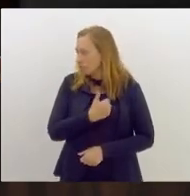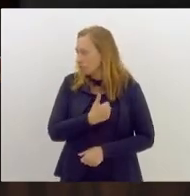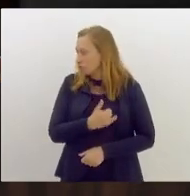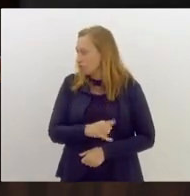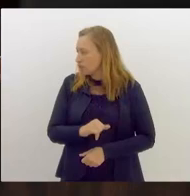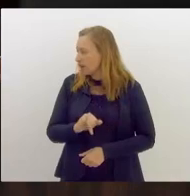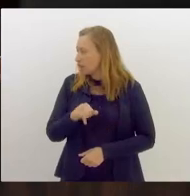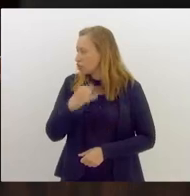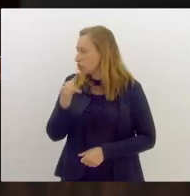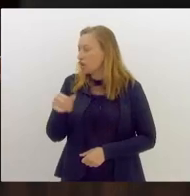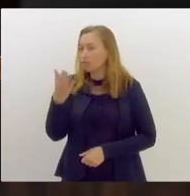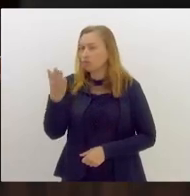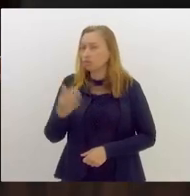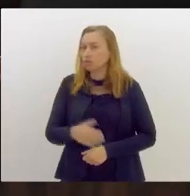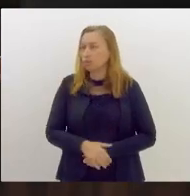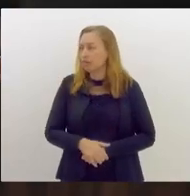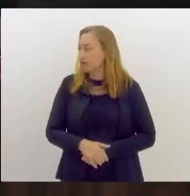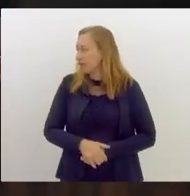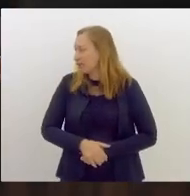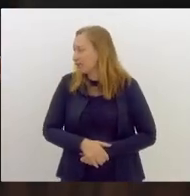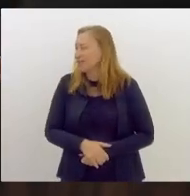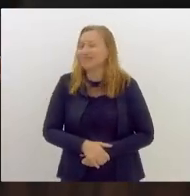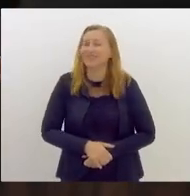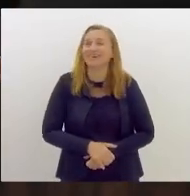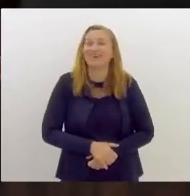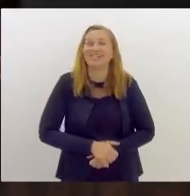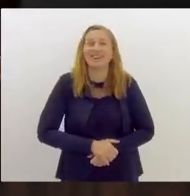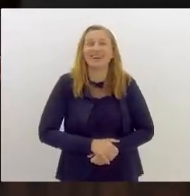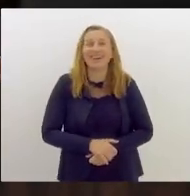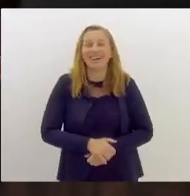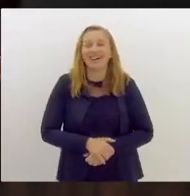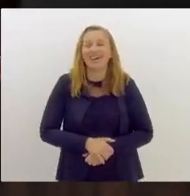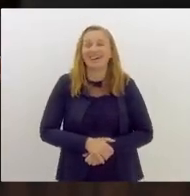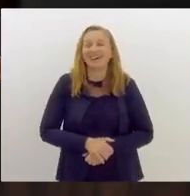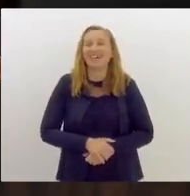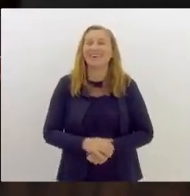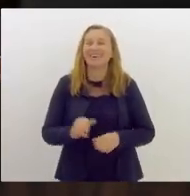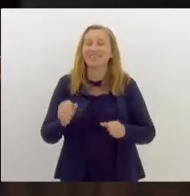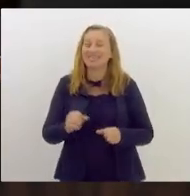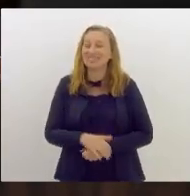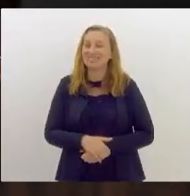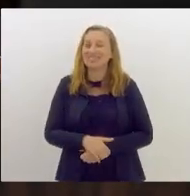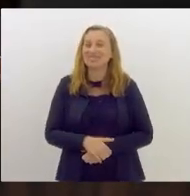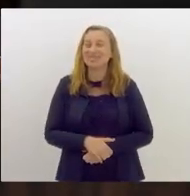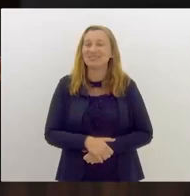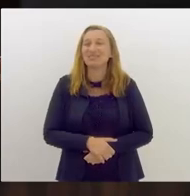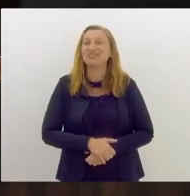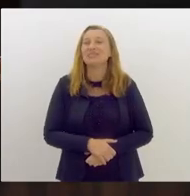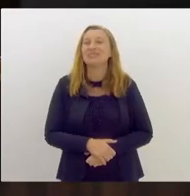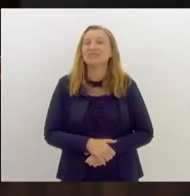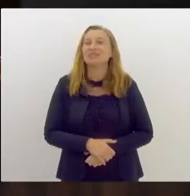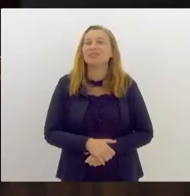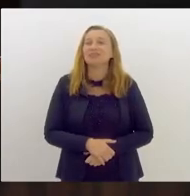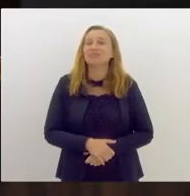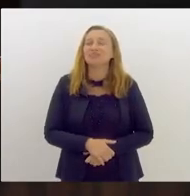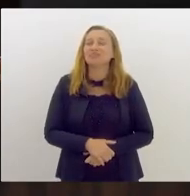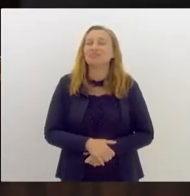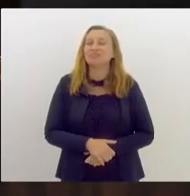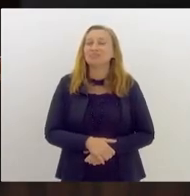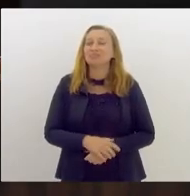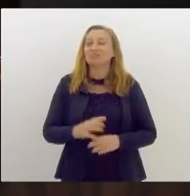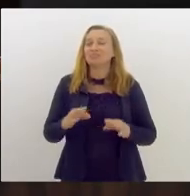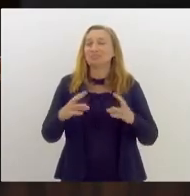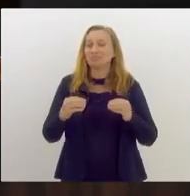prazer Dr João recebeu vossa excelência nesse plenário e diante do Diante do espaço